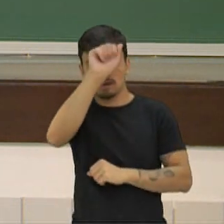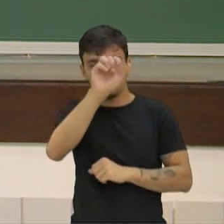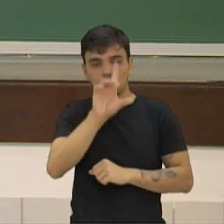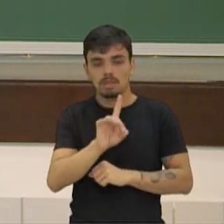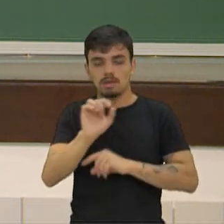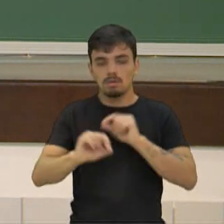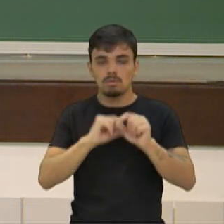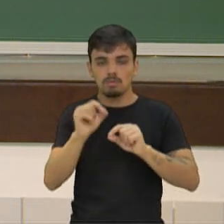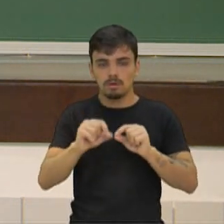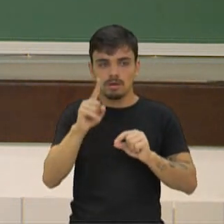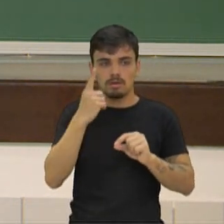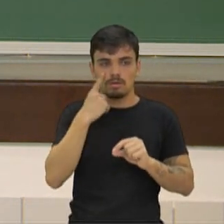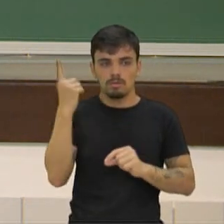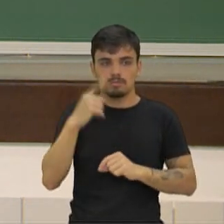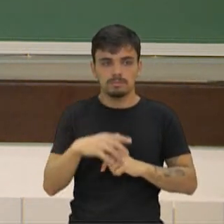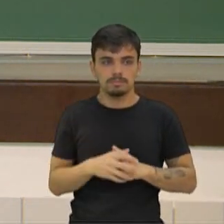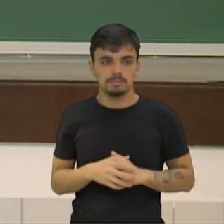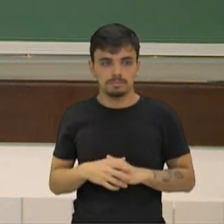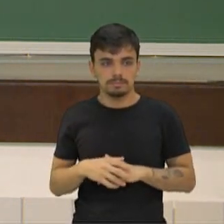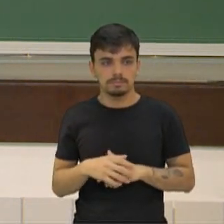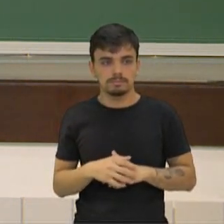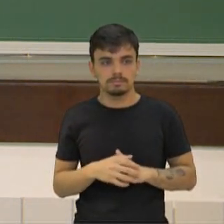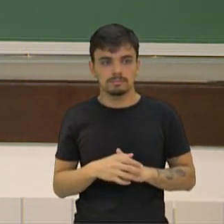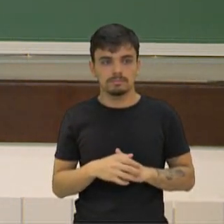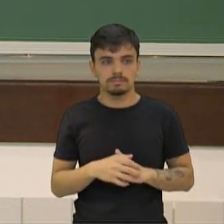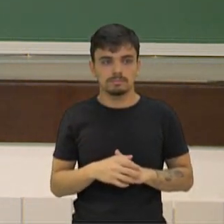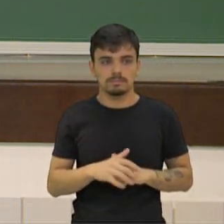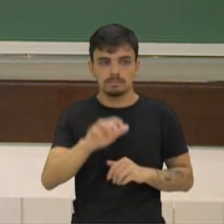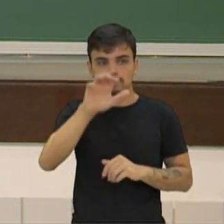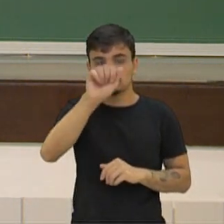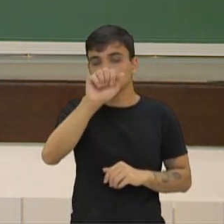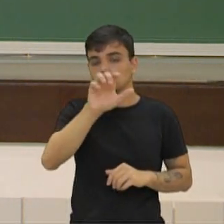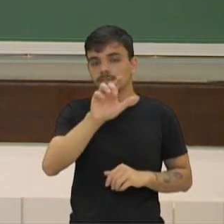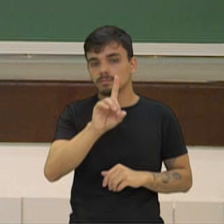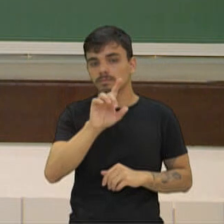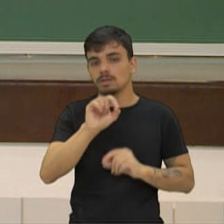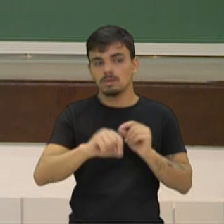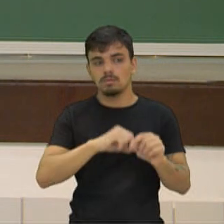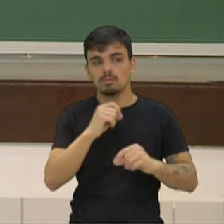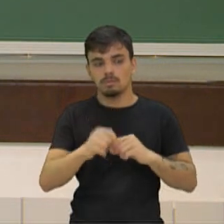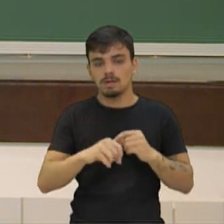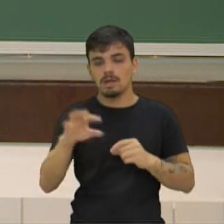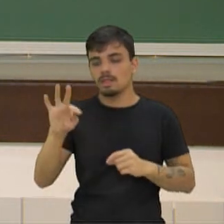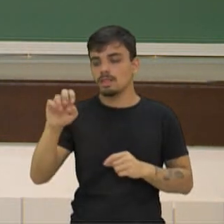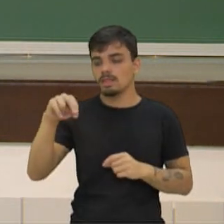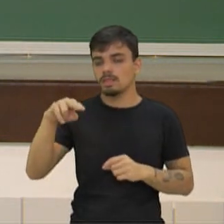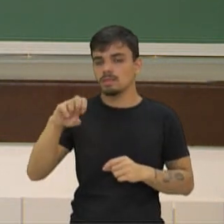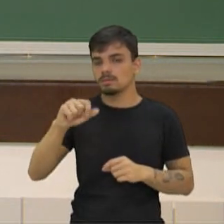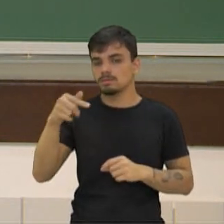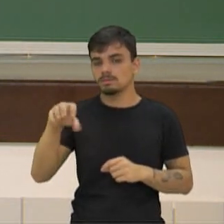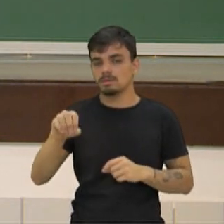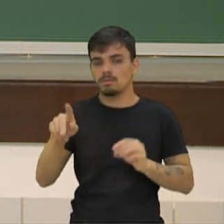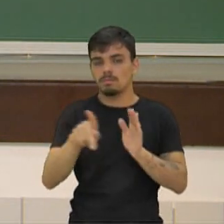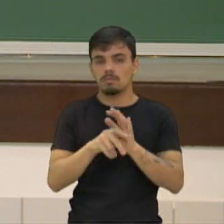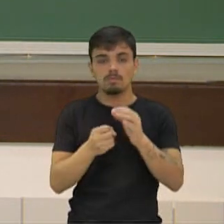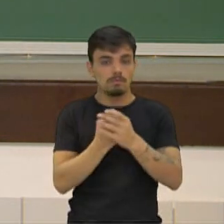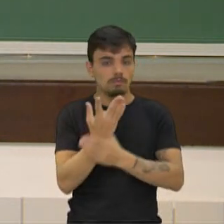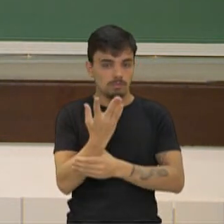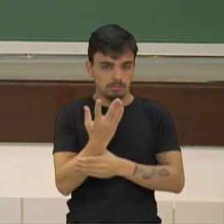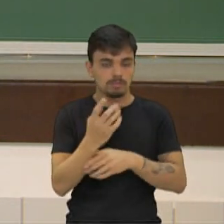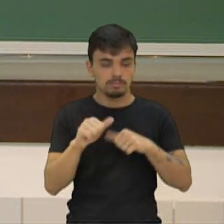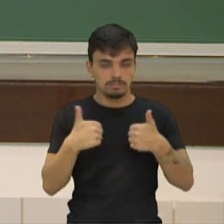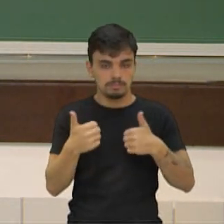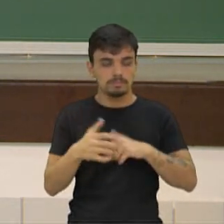é igual ao AB mais o BC mais o CD. O AD é a tensão da fonte. Então a tensão da fonte é igual à soma das tensões